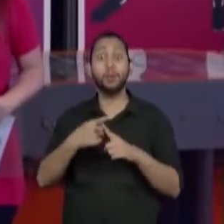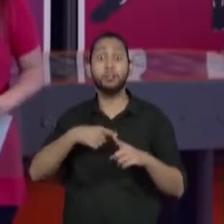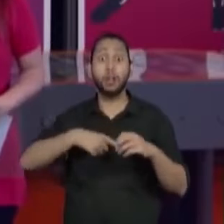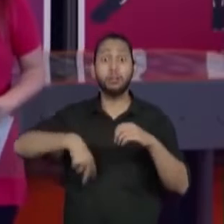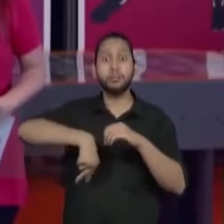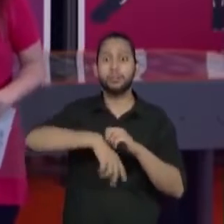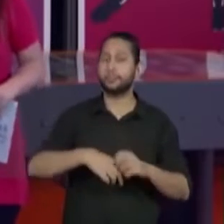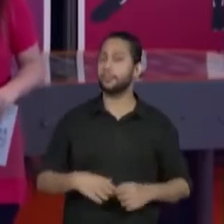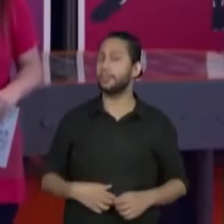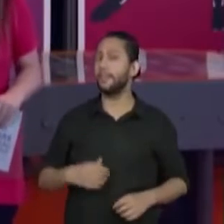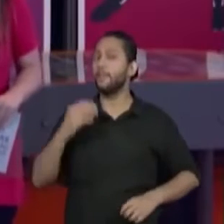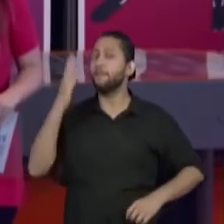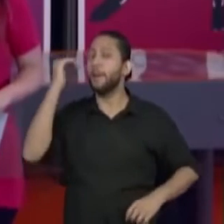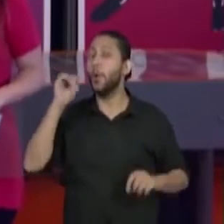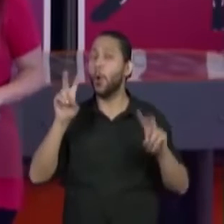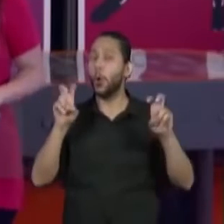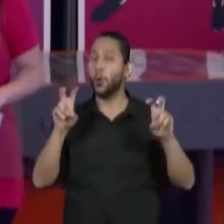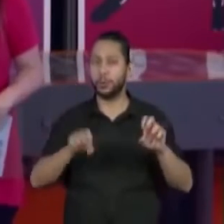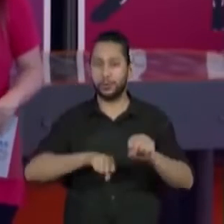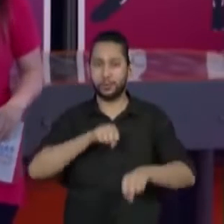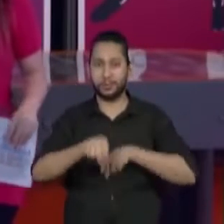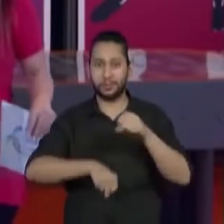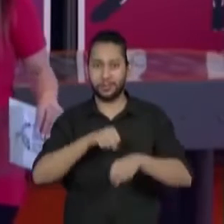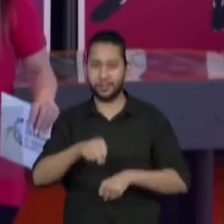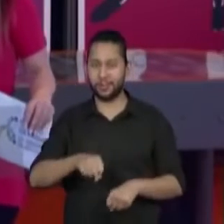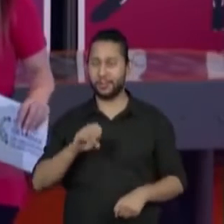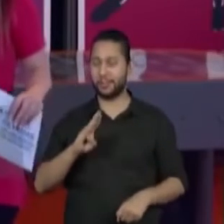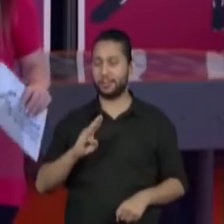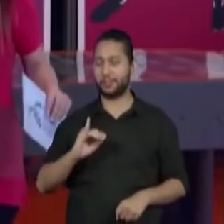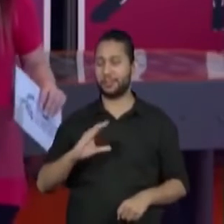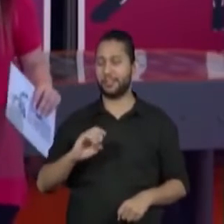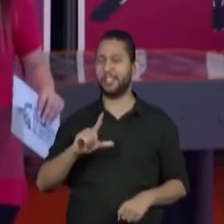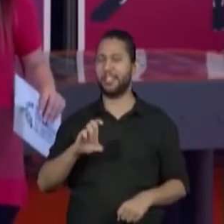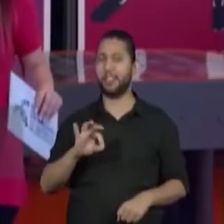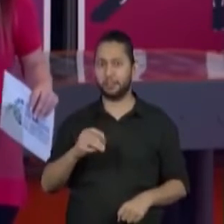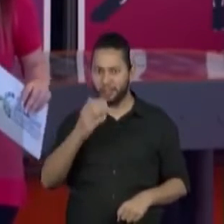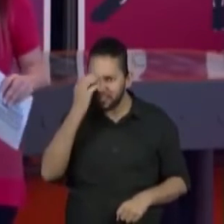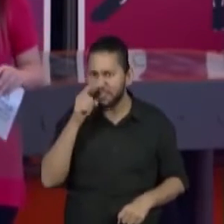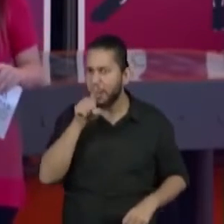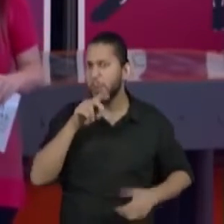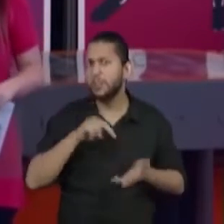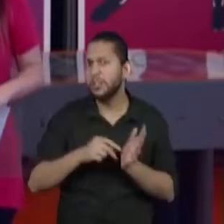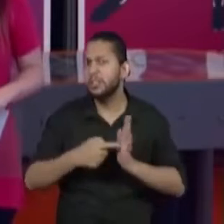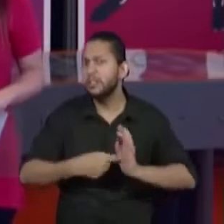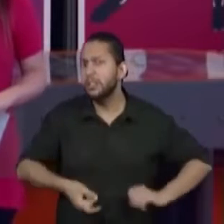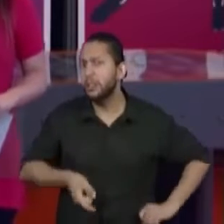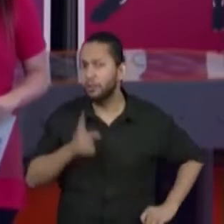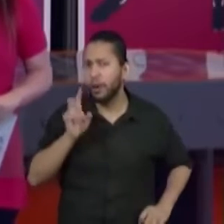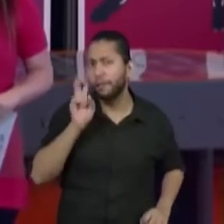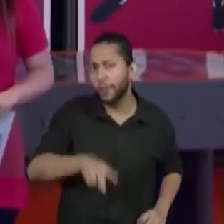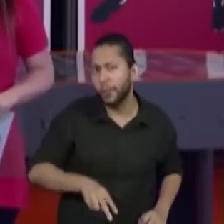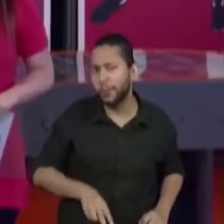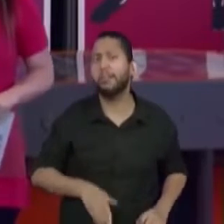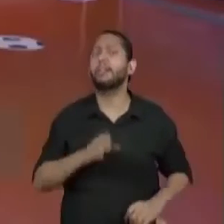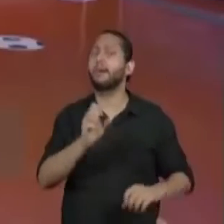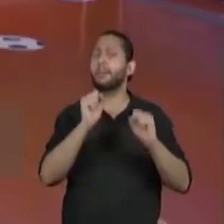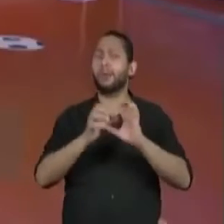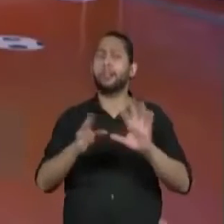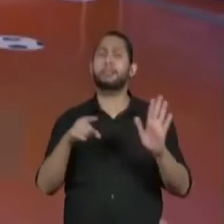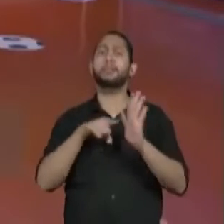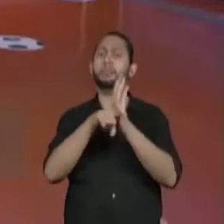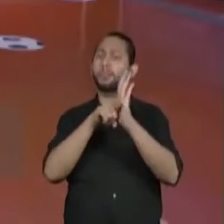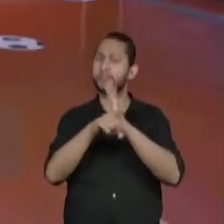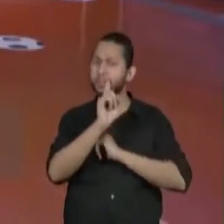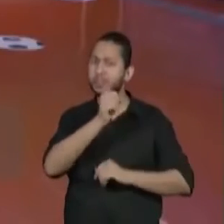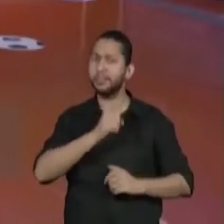a bicicleta? É bonito de ver, não é? Muito, mas essa eu acho que é mais difícil ainda também, Você né? acha que é difícil? Eu acho, Promara. Agora,